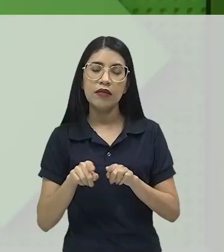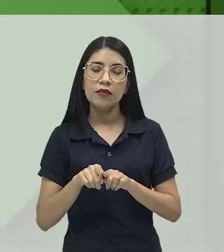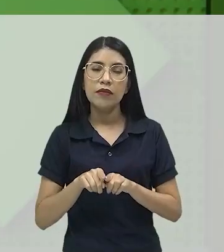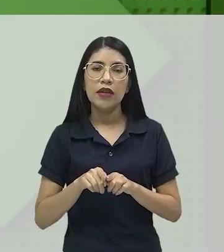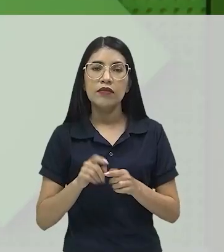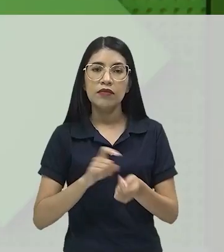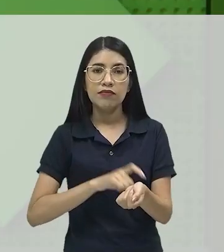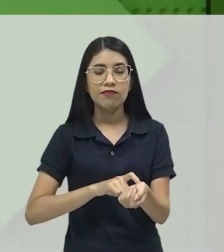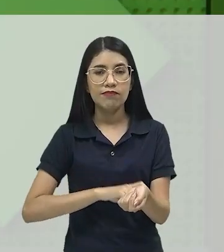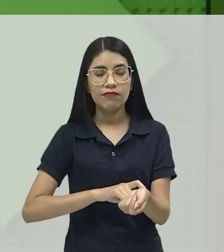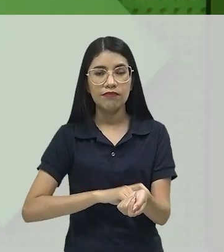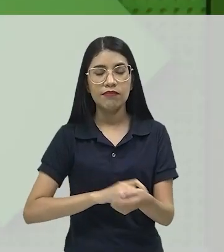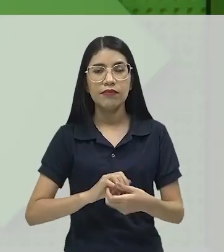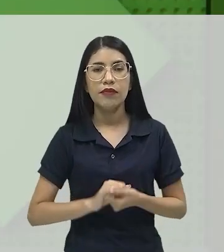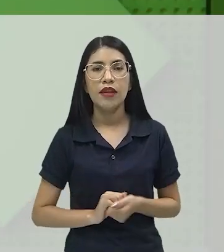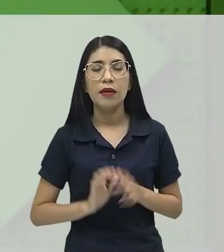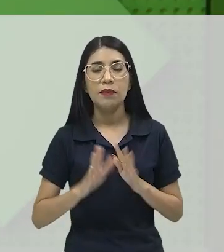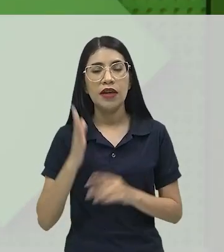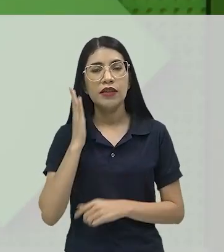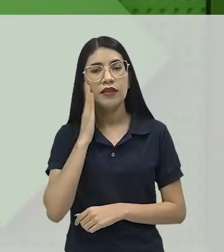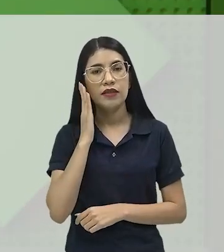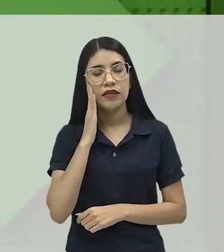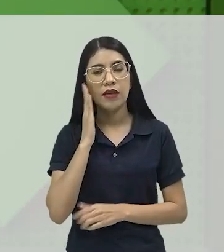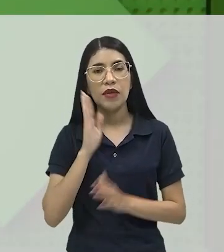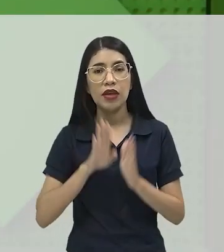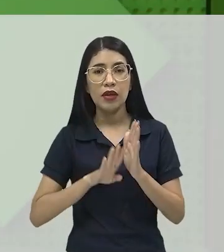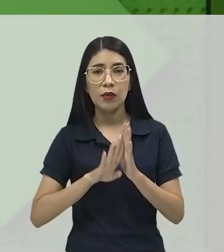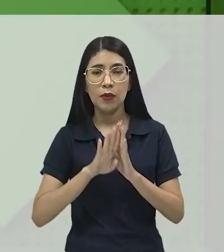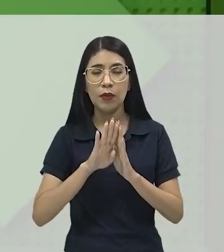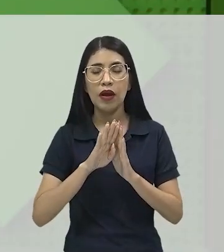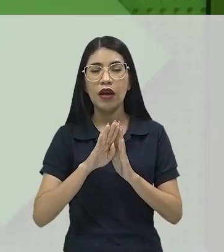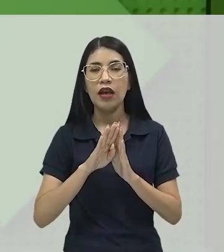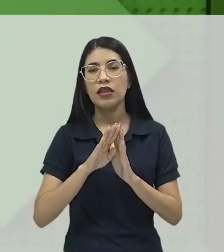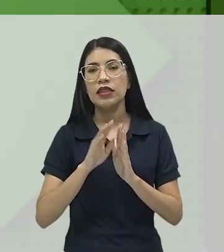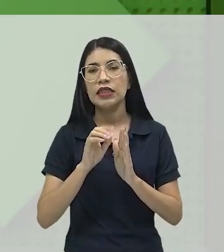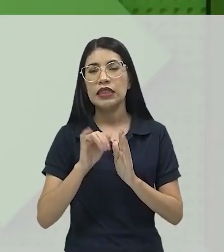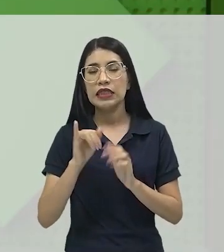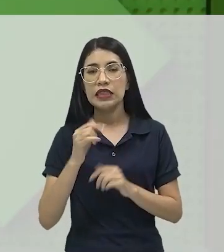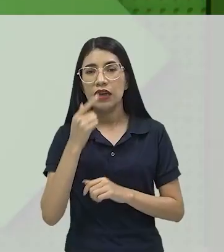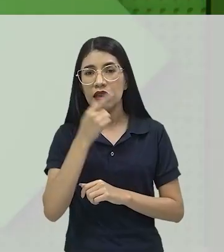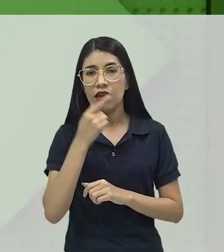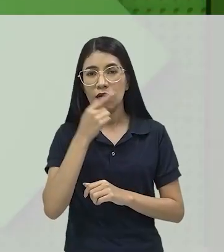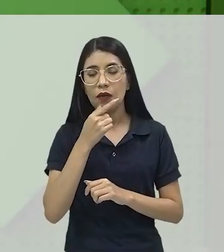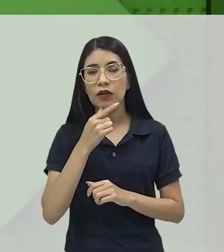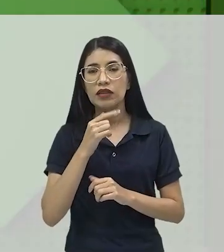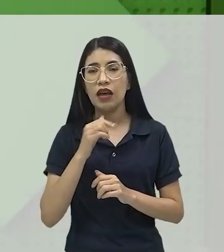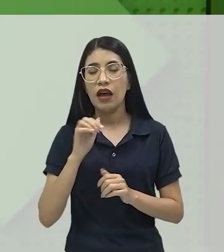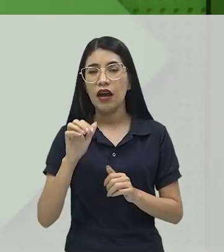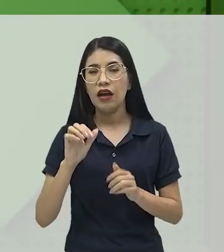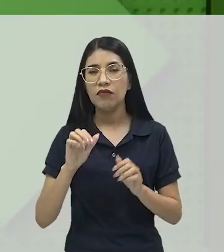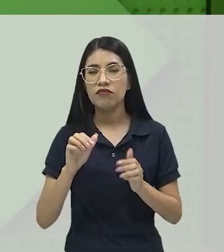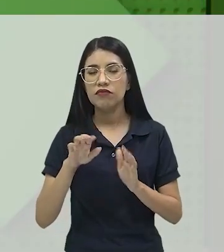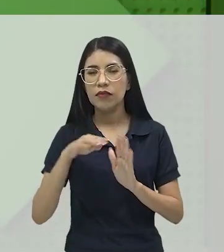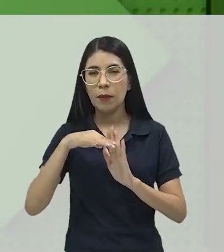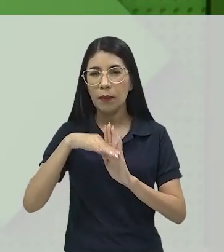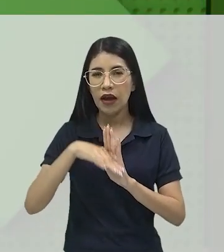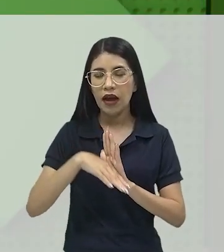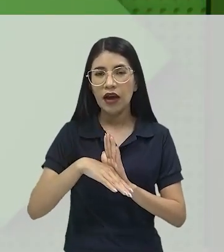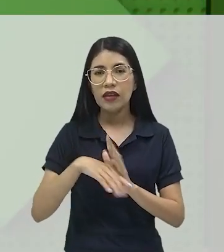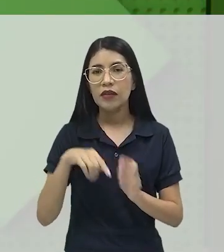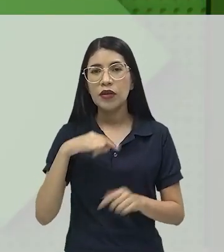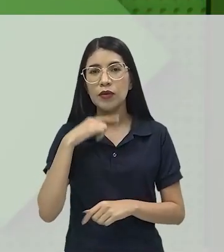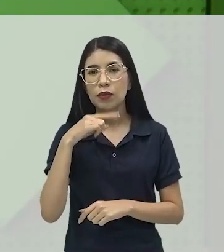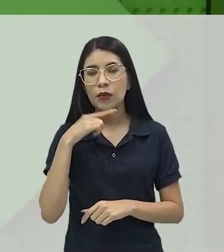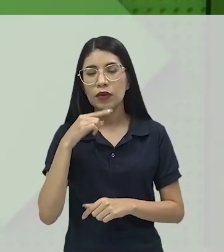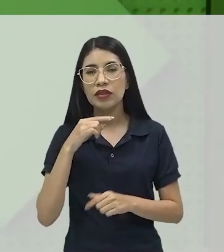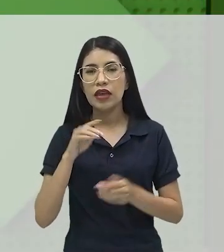adequado no nosso sangue. A gente sabe que esse nível de glicose, quando ele está muito ruim, né, quando a pessoa